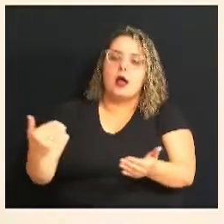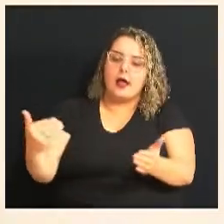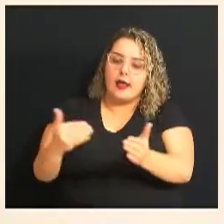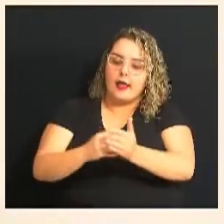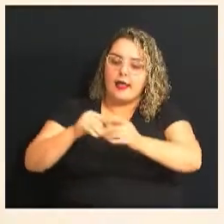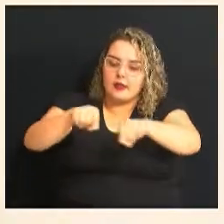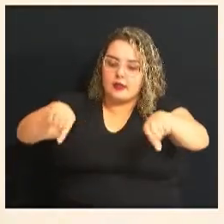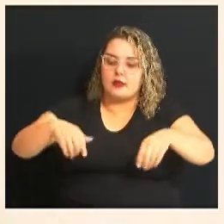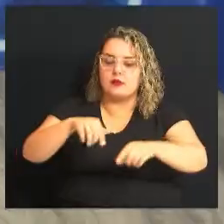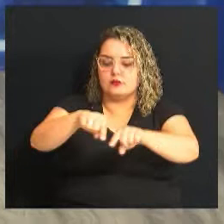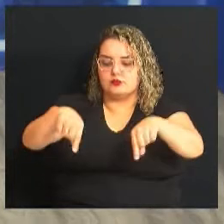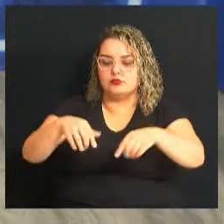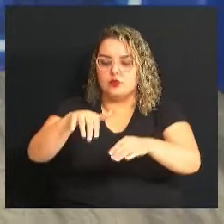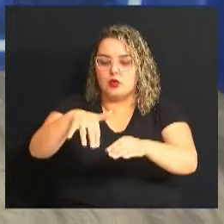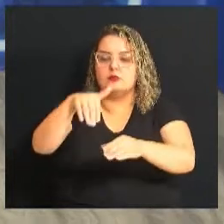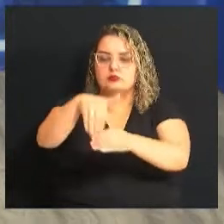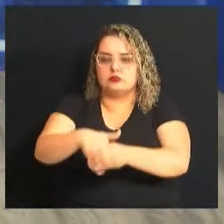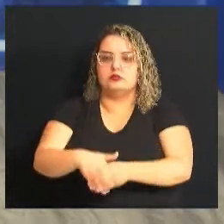votação. Gabriel.